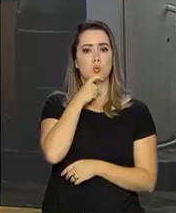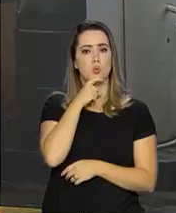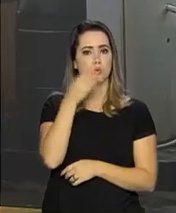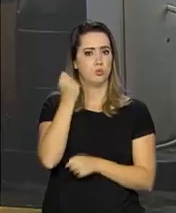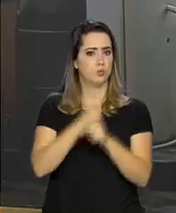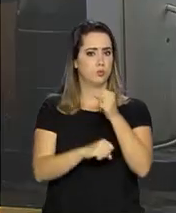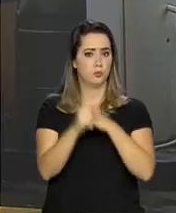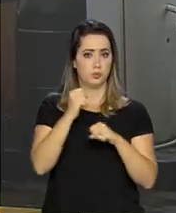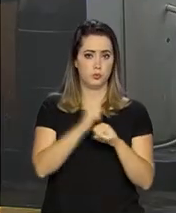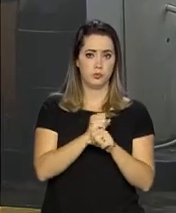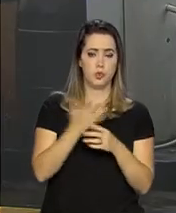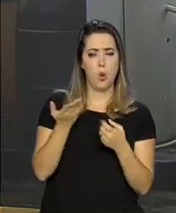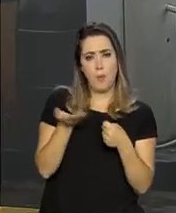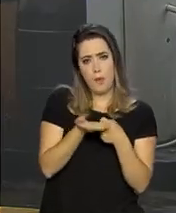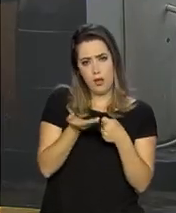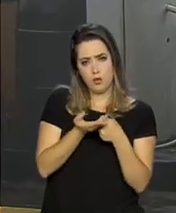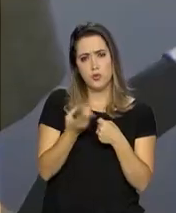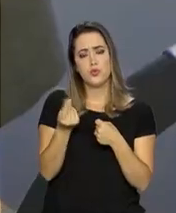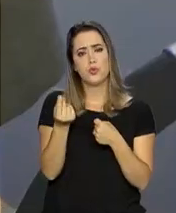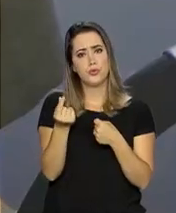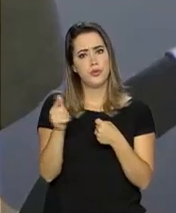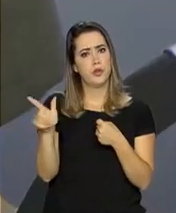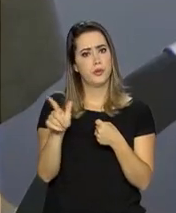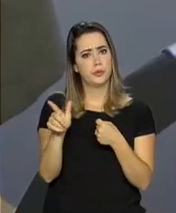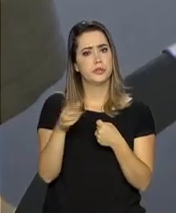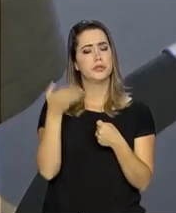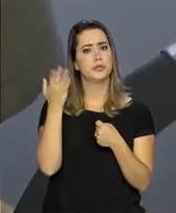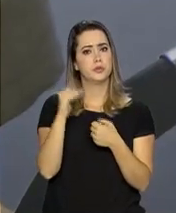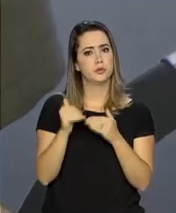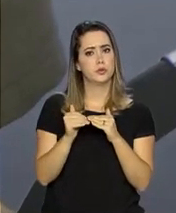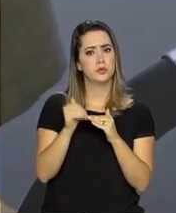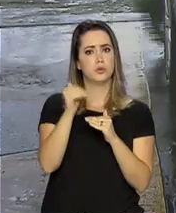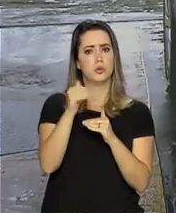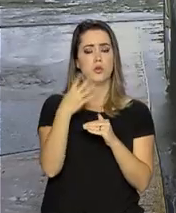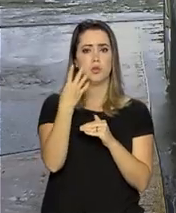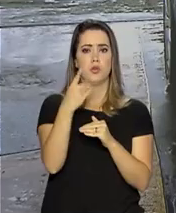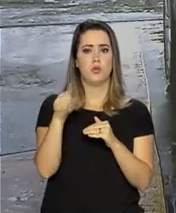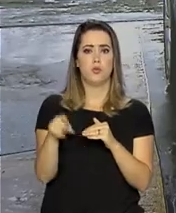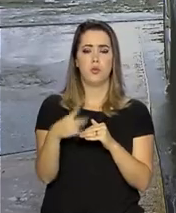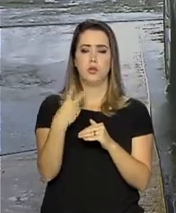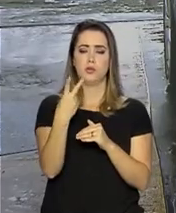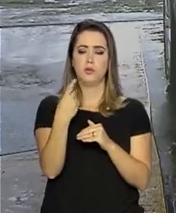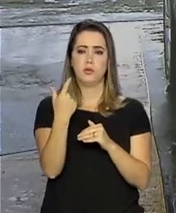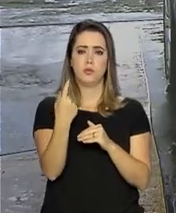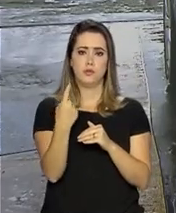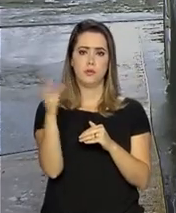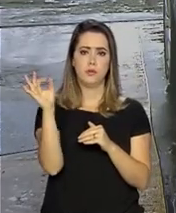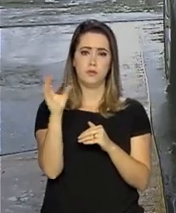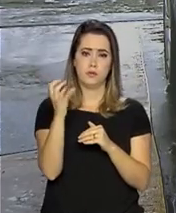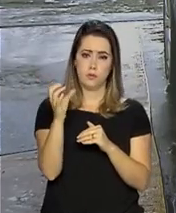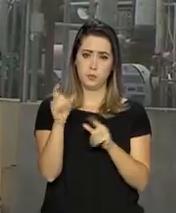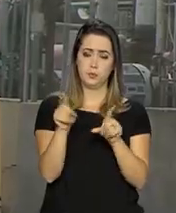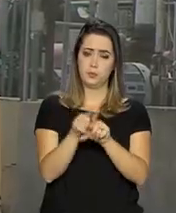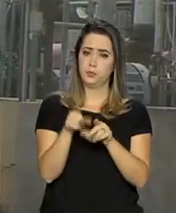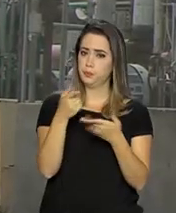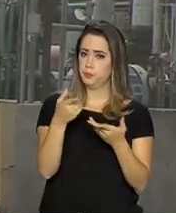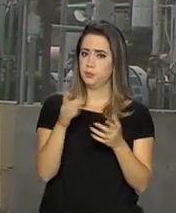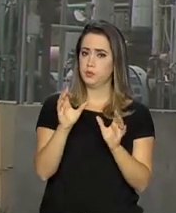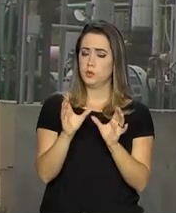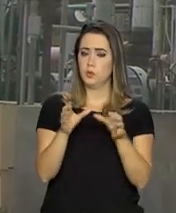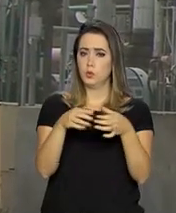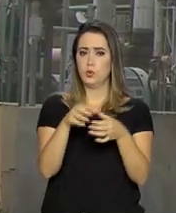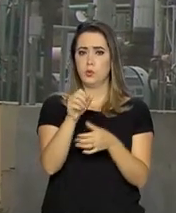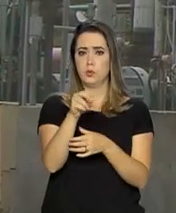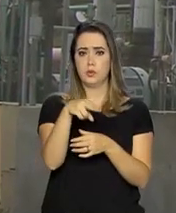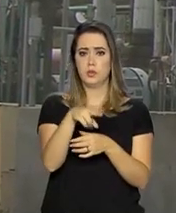passado. Já o valor médio do litro vendido ao consumidor passou para R$ 4,21, segundo a Agência Nacional